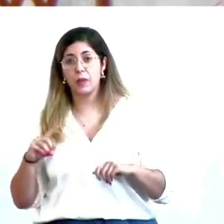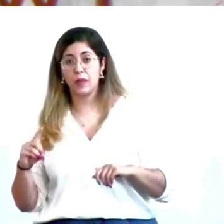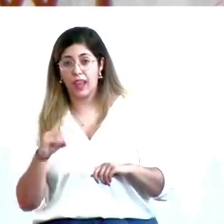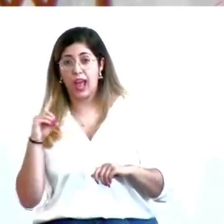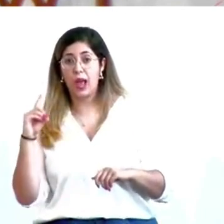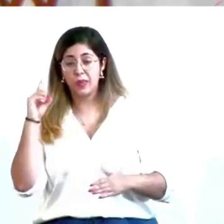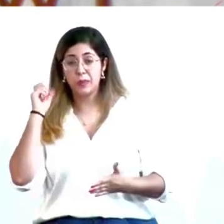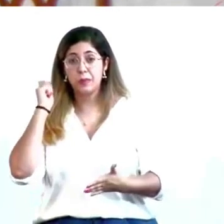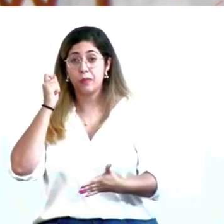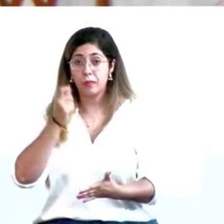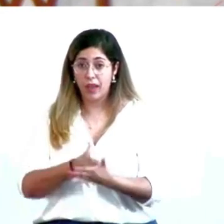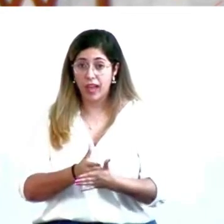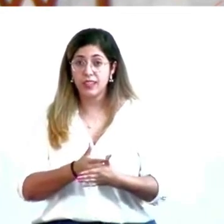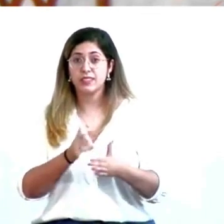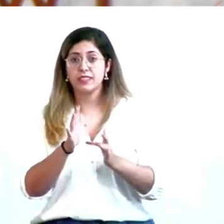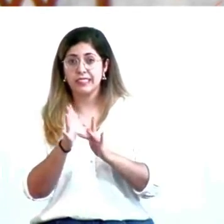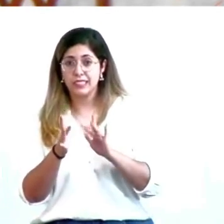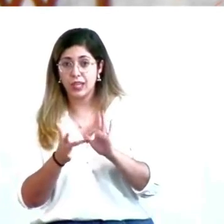na cruz,